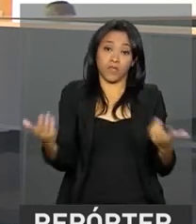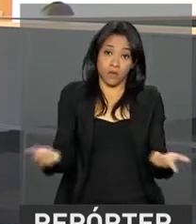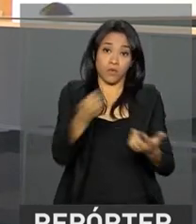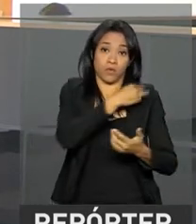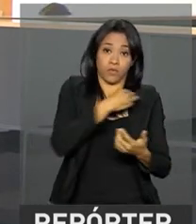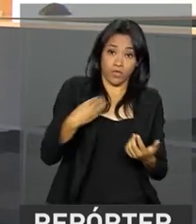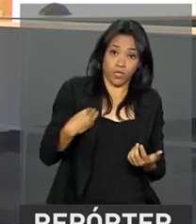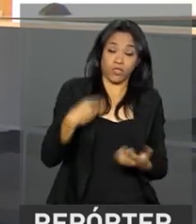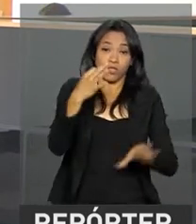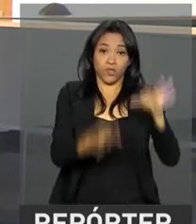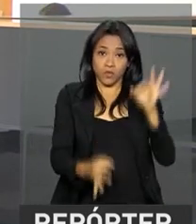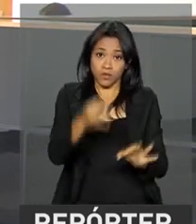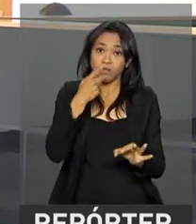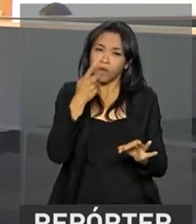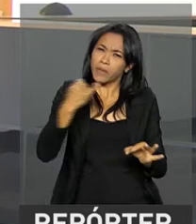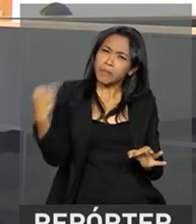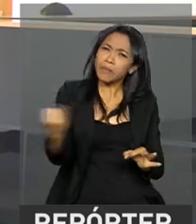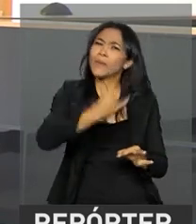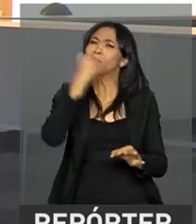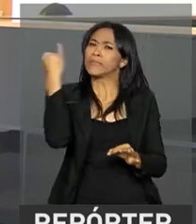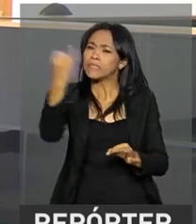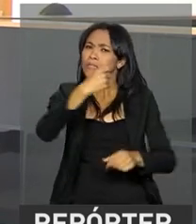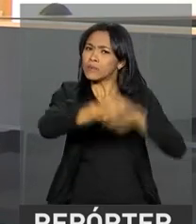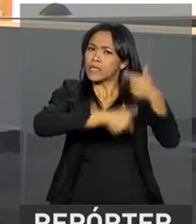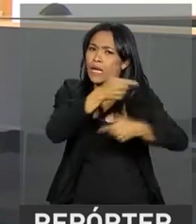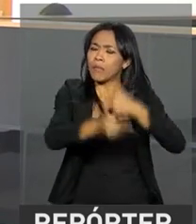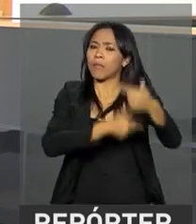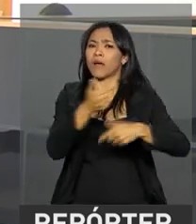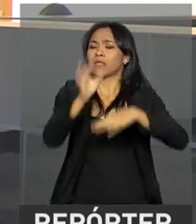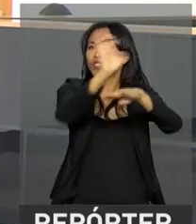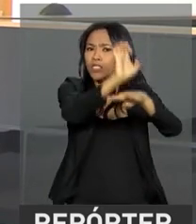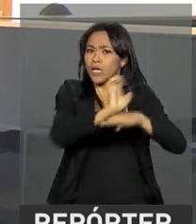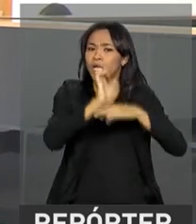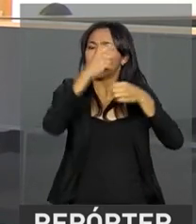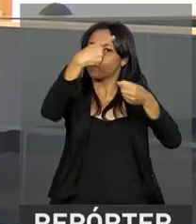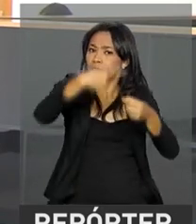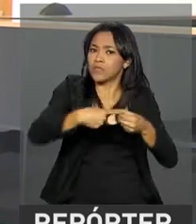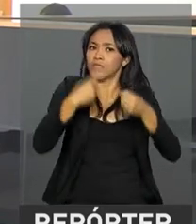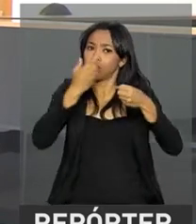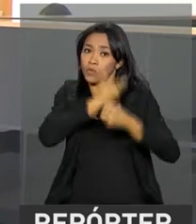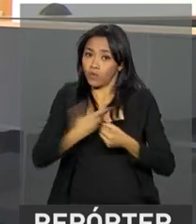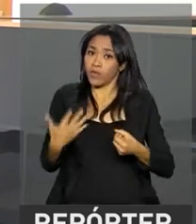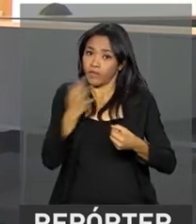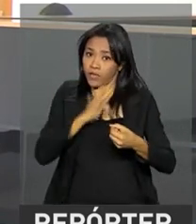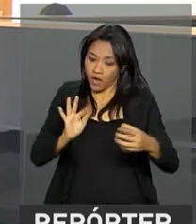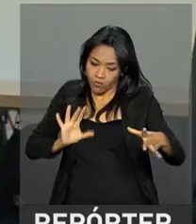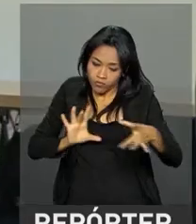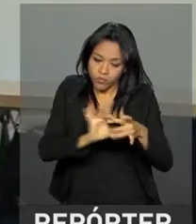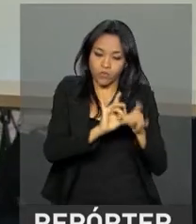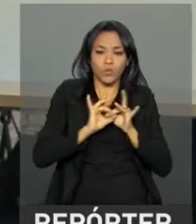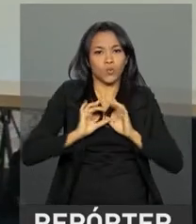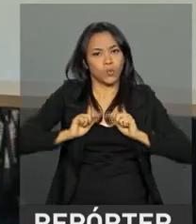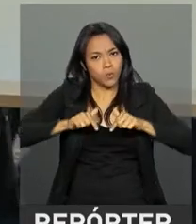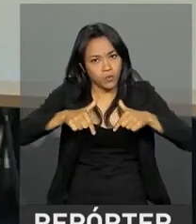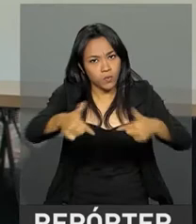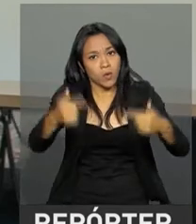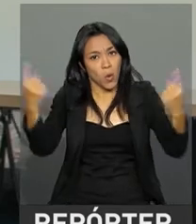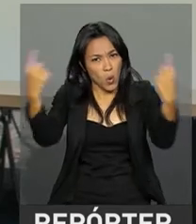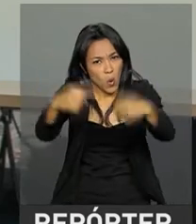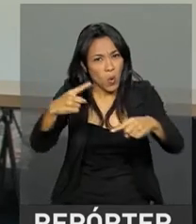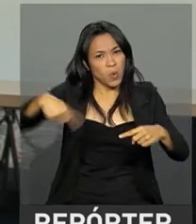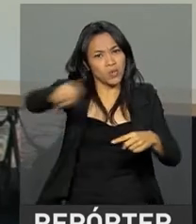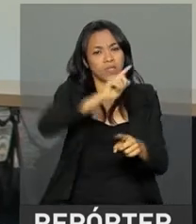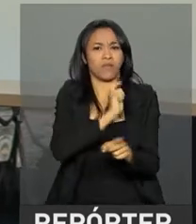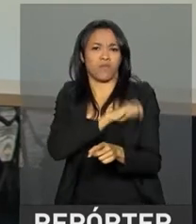importância da integração entre união estados e municípios na luta contra o crime organizado combinar o conhecimento